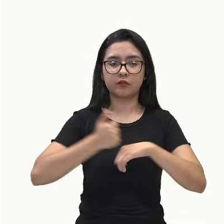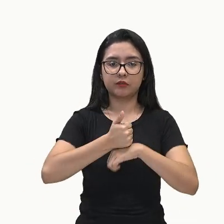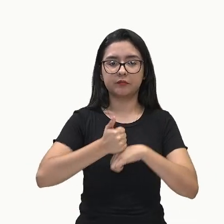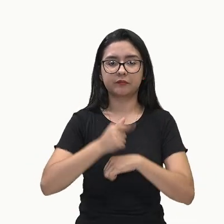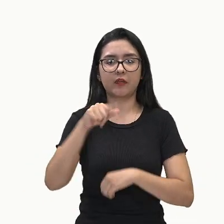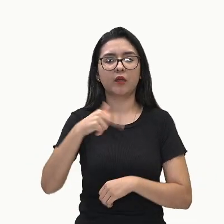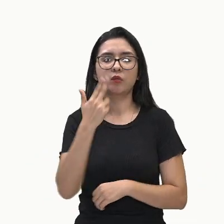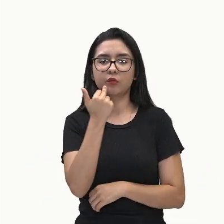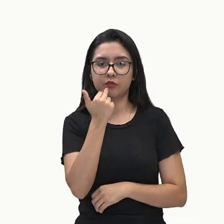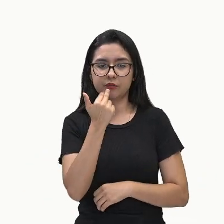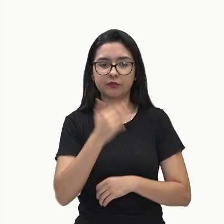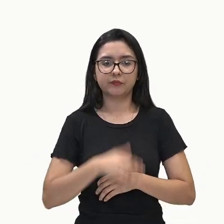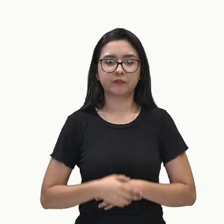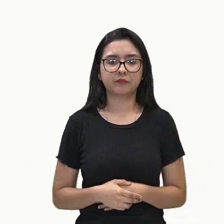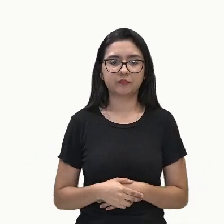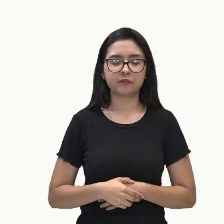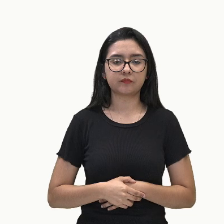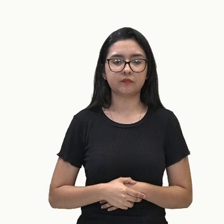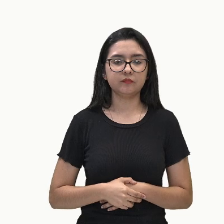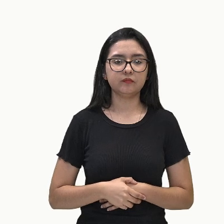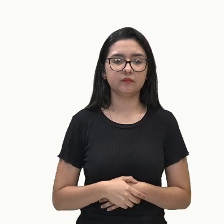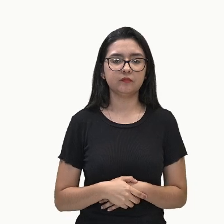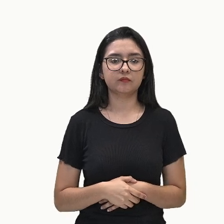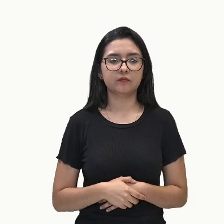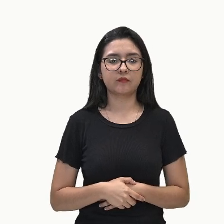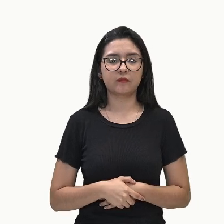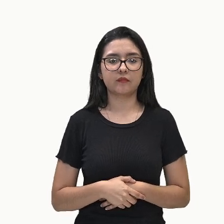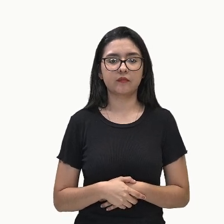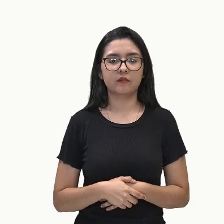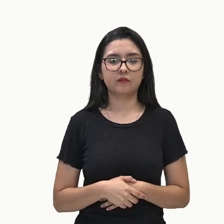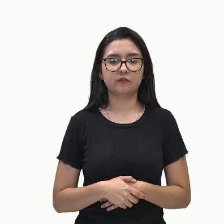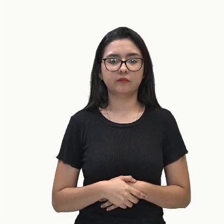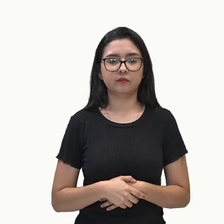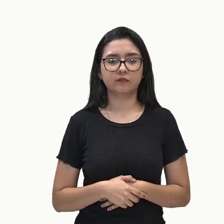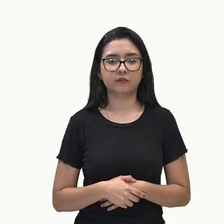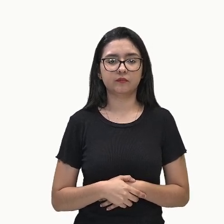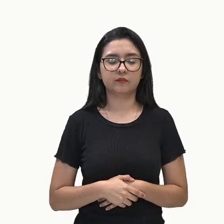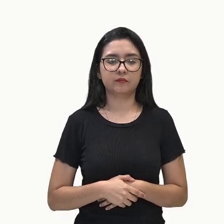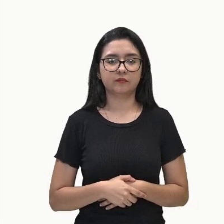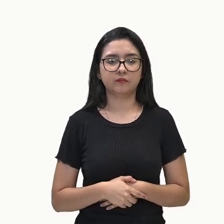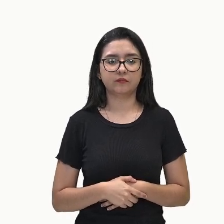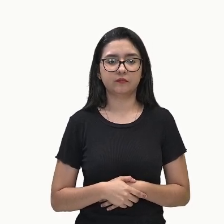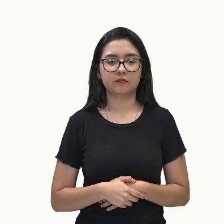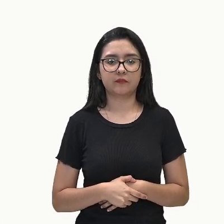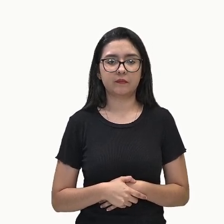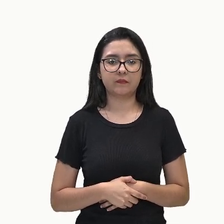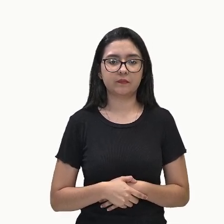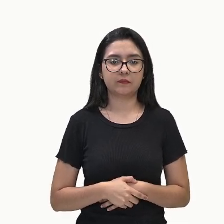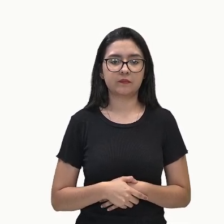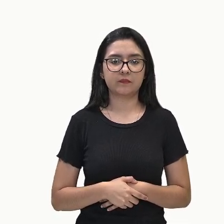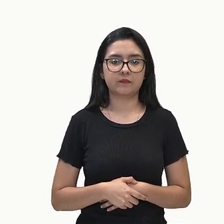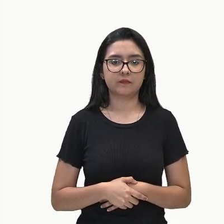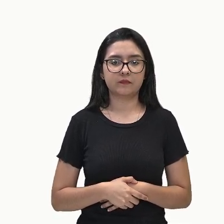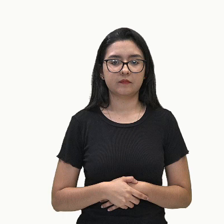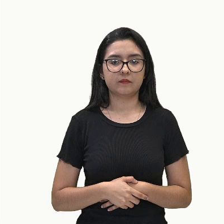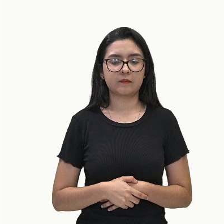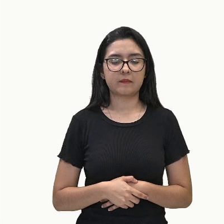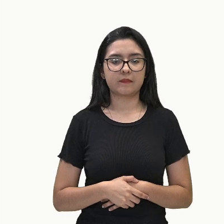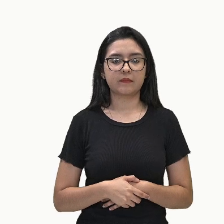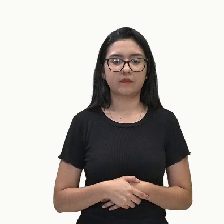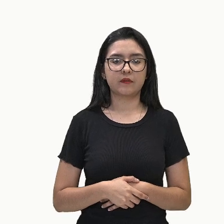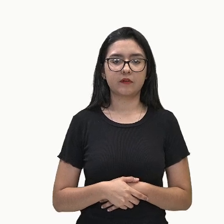nutricionista. É a persona que orienta sobre nutrição e hábitos de